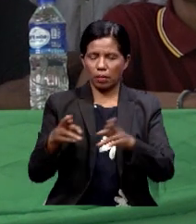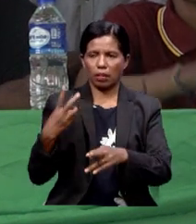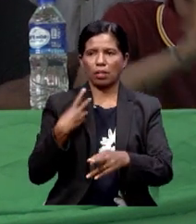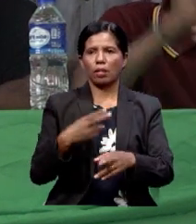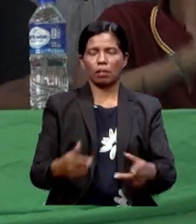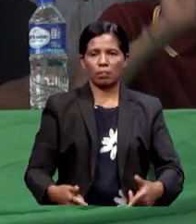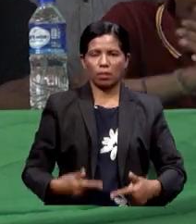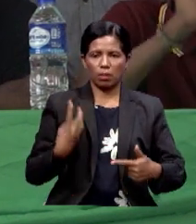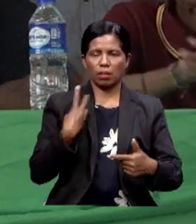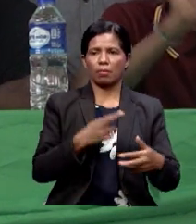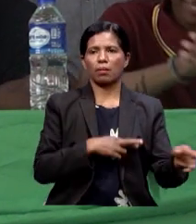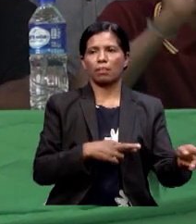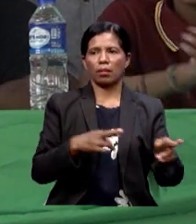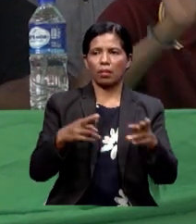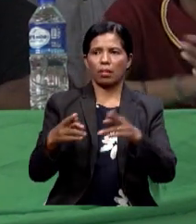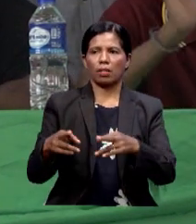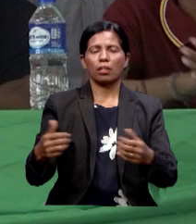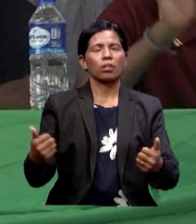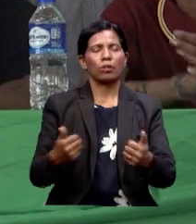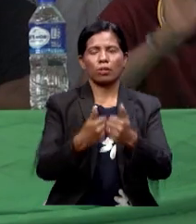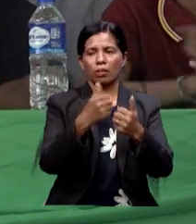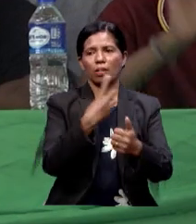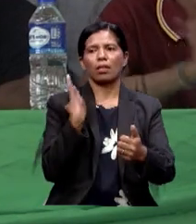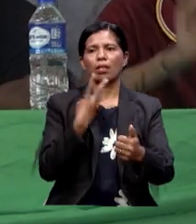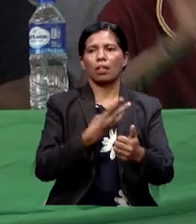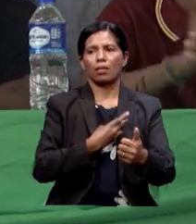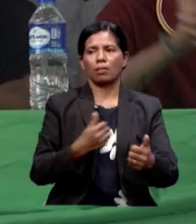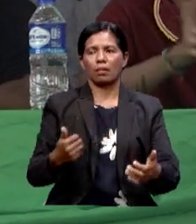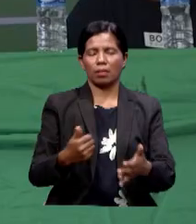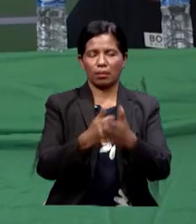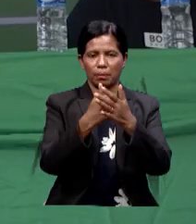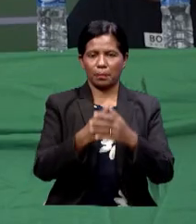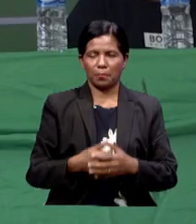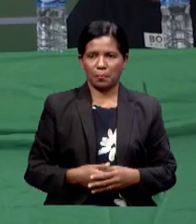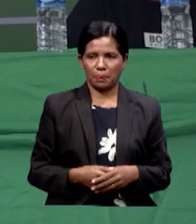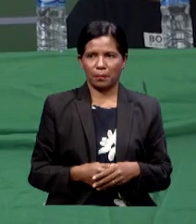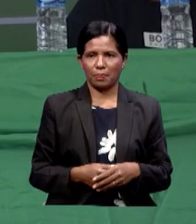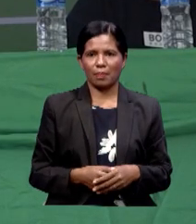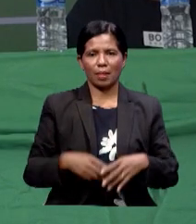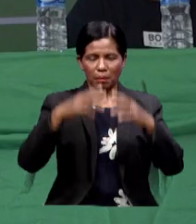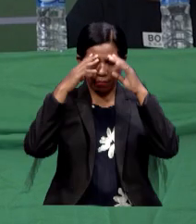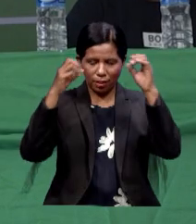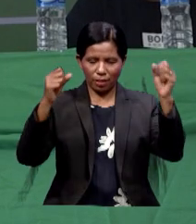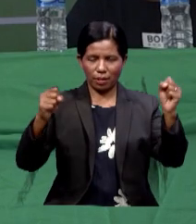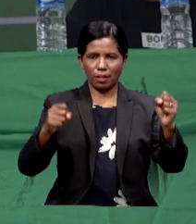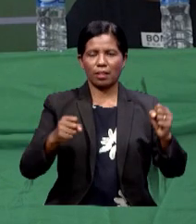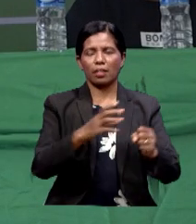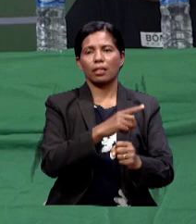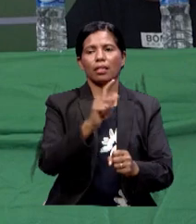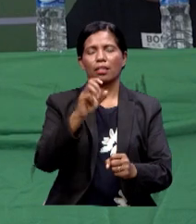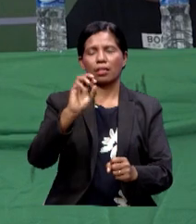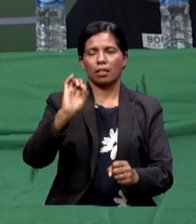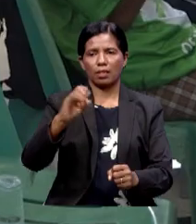ame pronto. Só que mor, só que ba, ame maca, luta ora, né, lá. Presidente Soldado Tigre Verdes